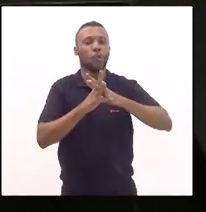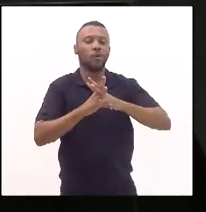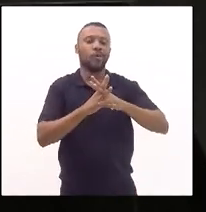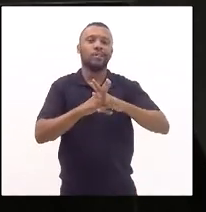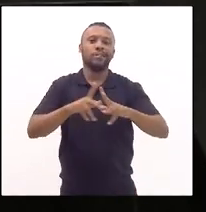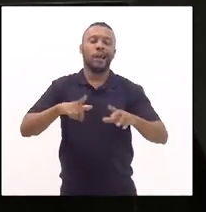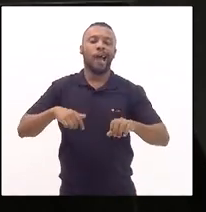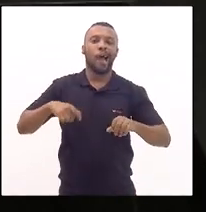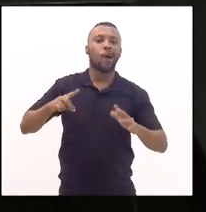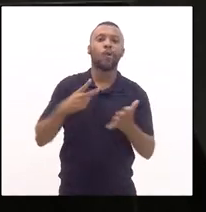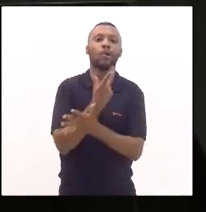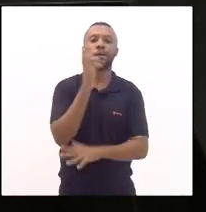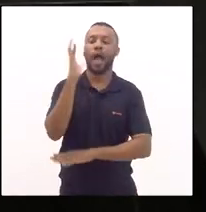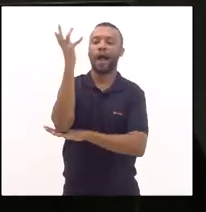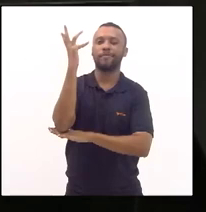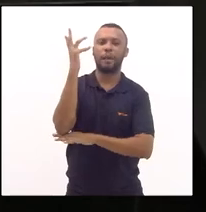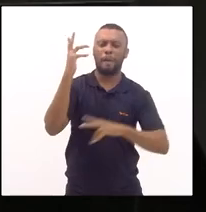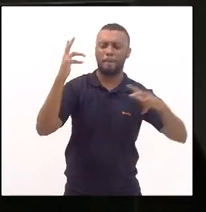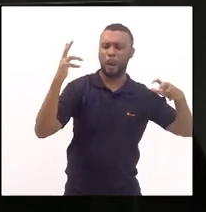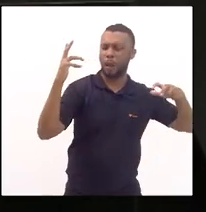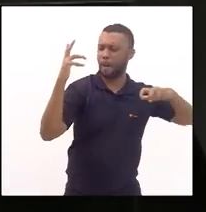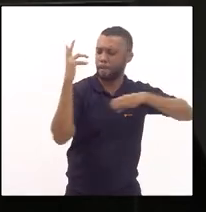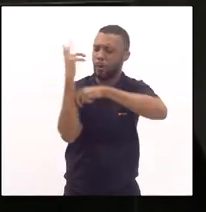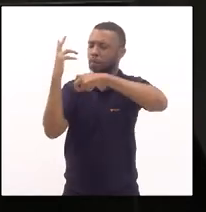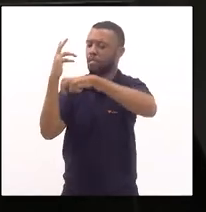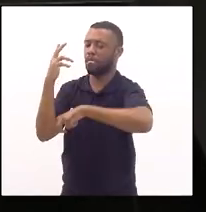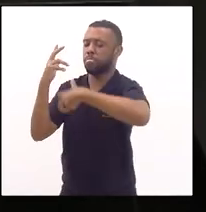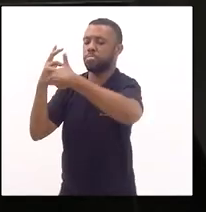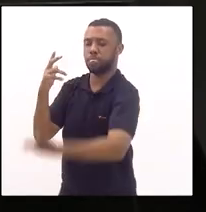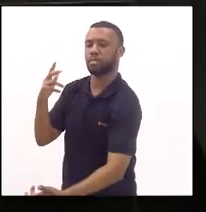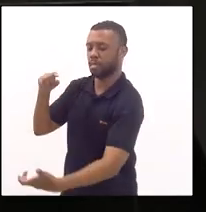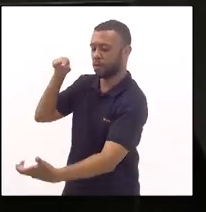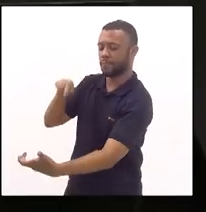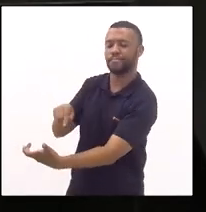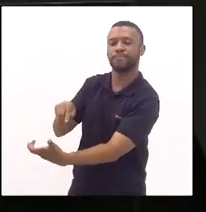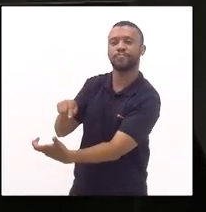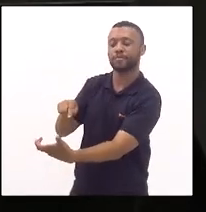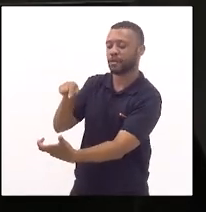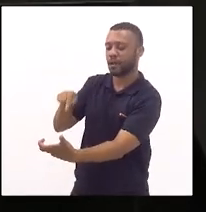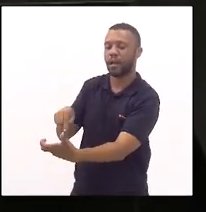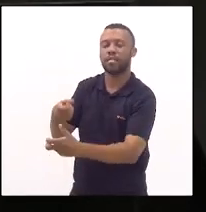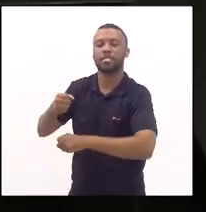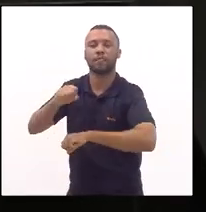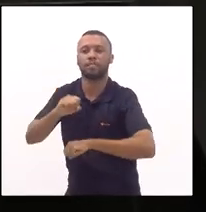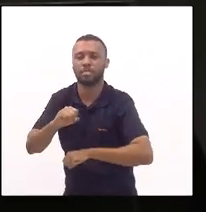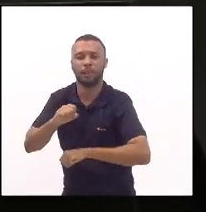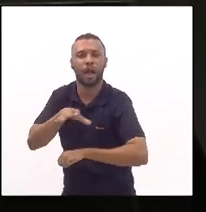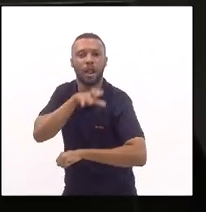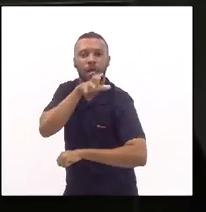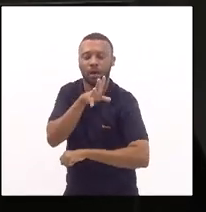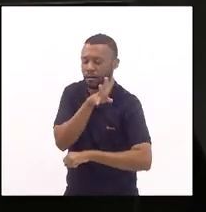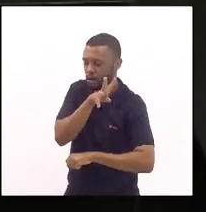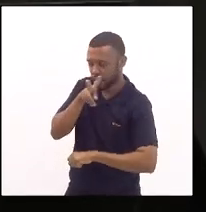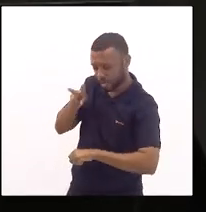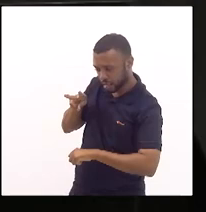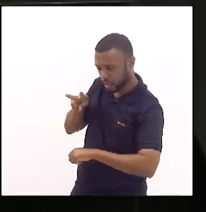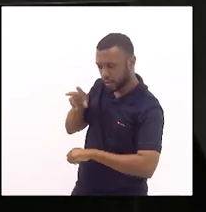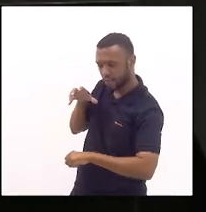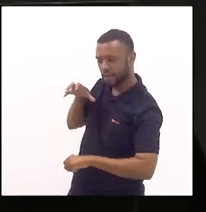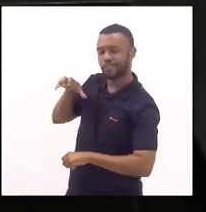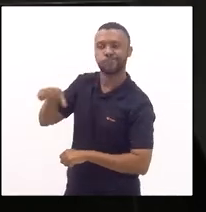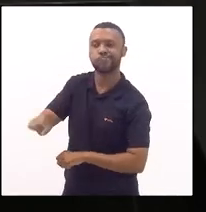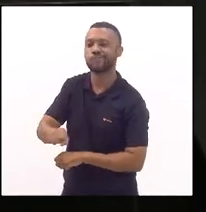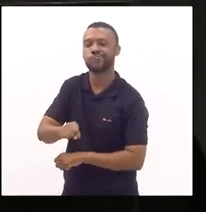batendo numa árvore e caindo desmaiado justamente perto dos leões. E o que, que esse vídeo